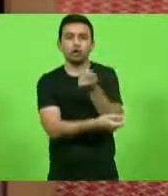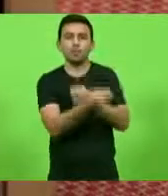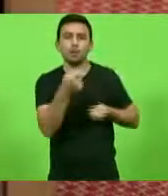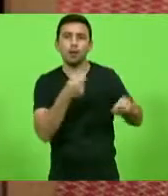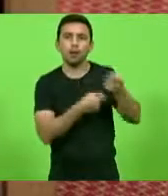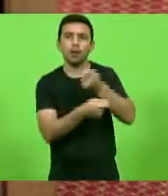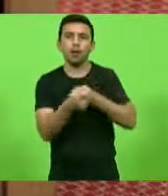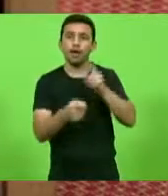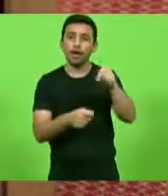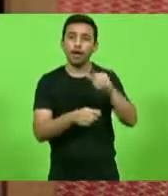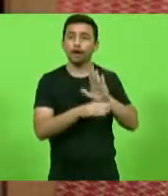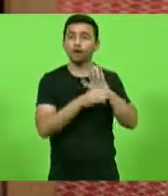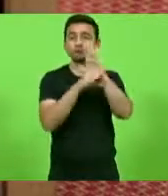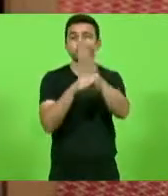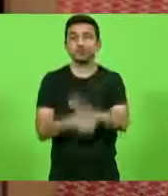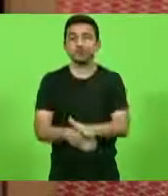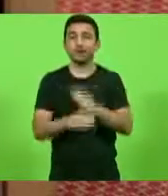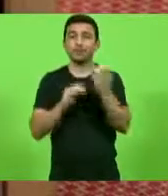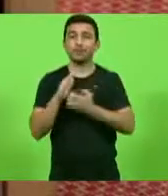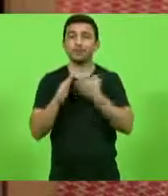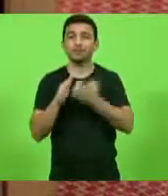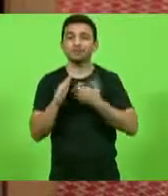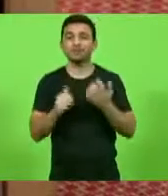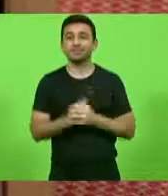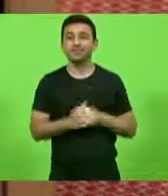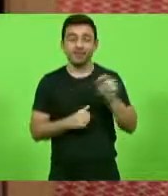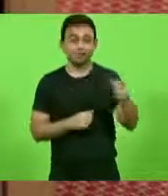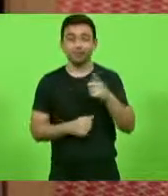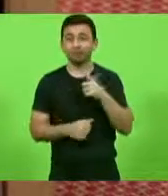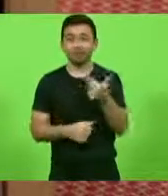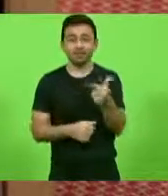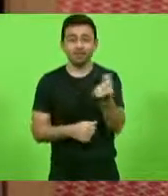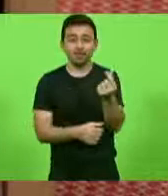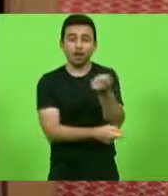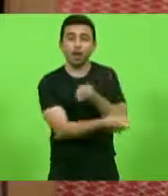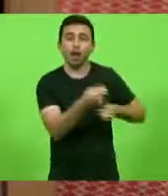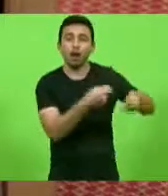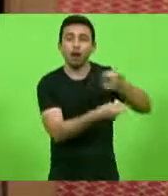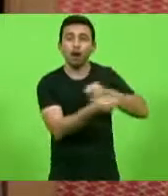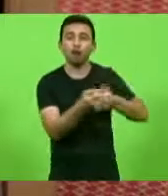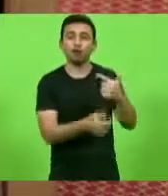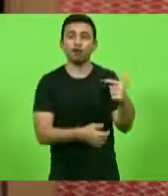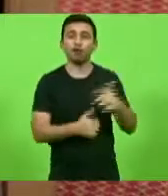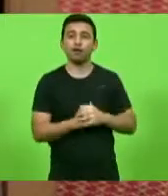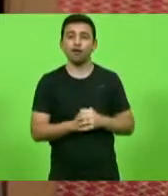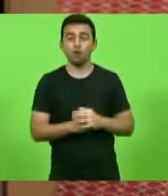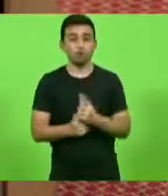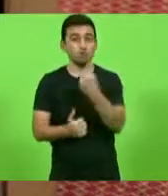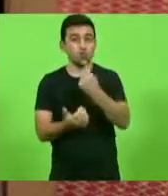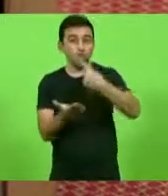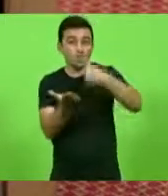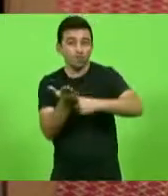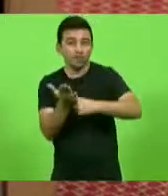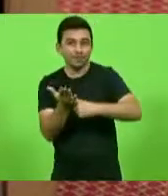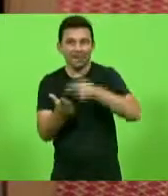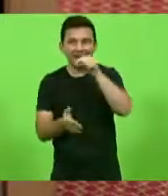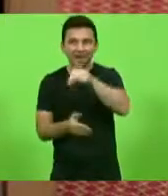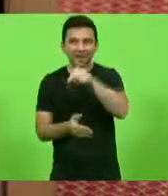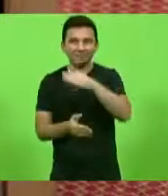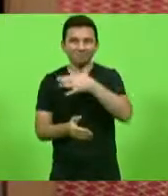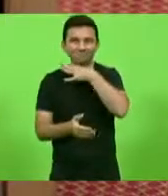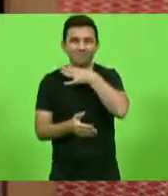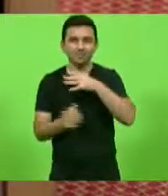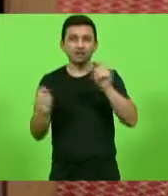de ajudar o empresário. Ele não tem capital. Imagine, só num acordo, naquela dívida,